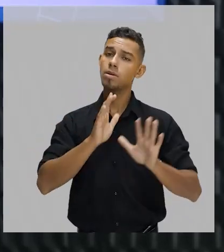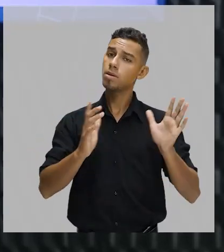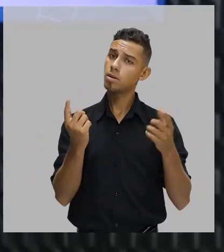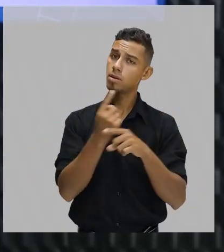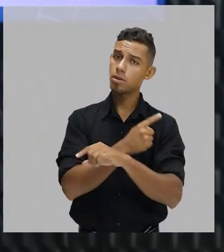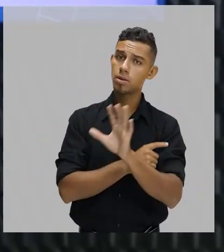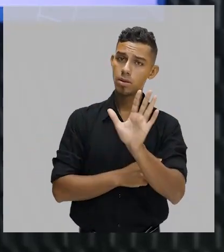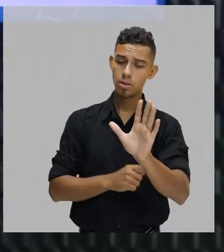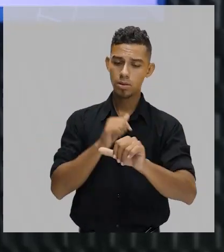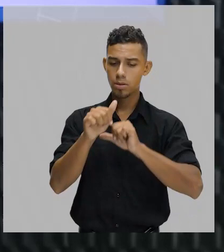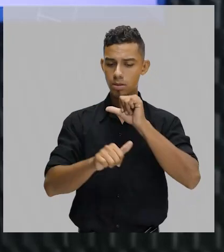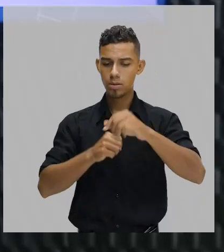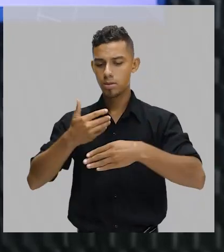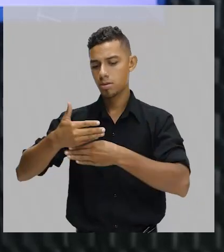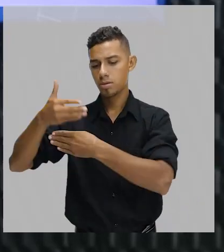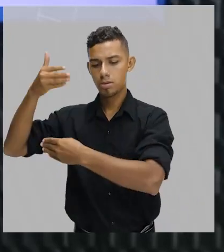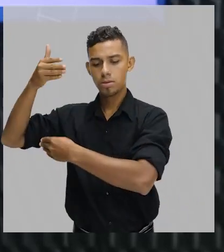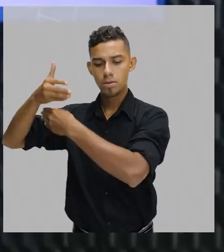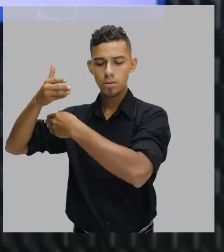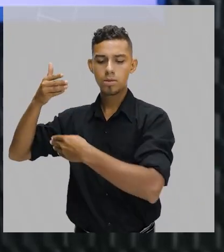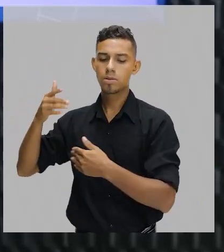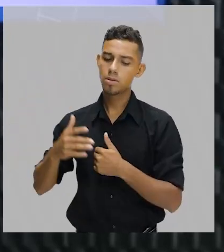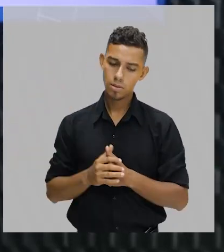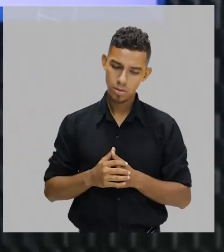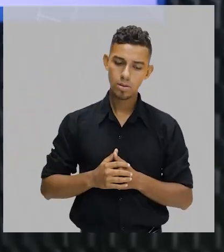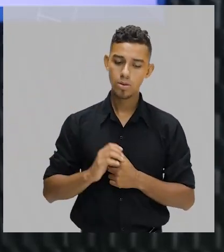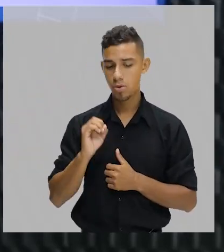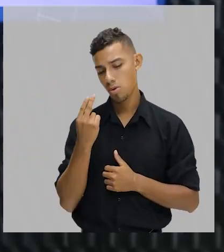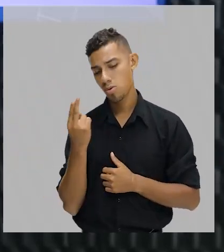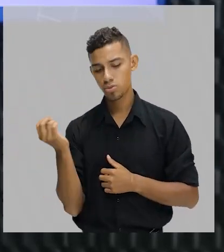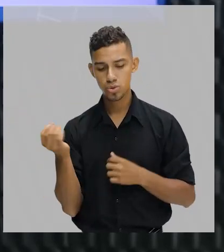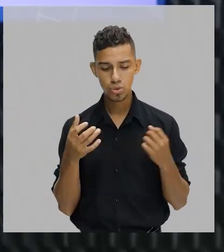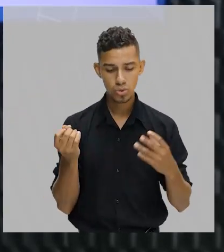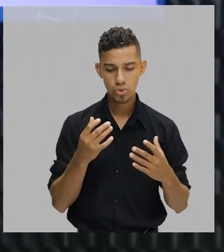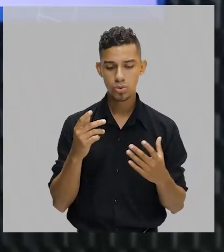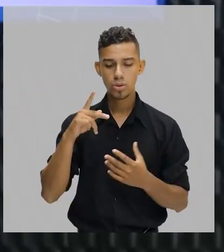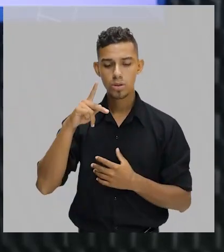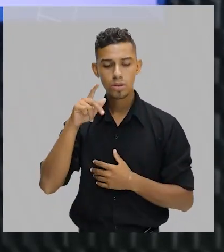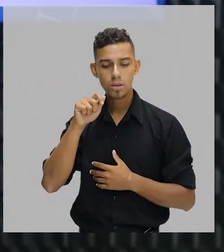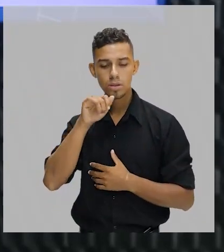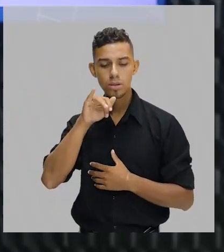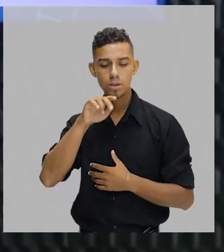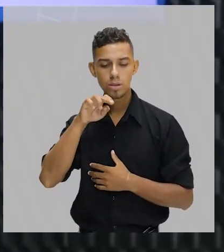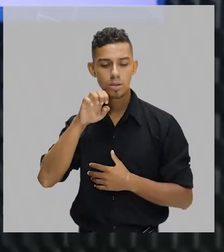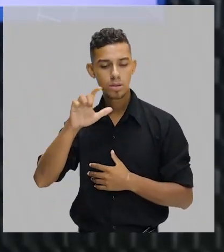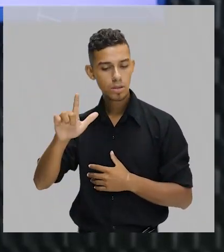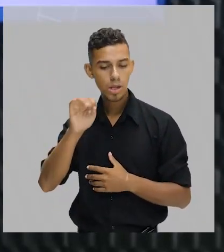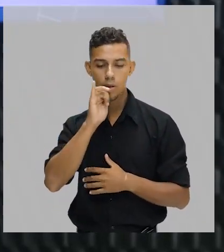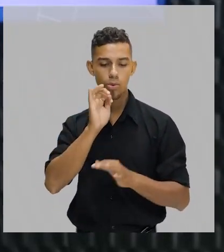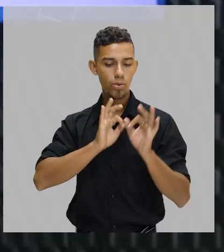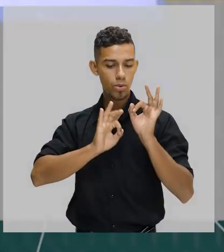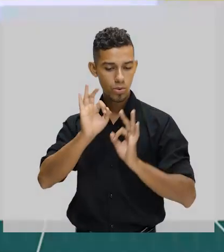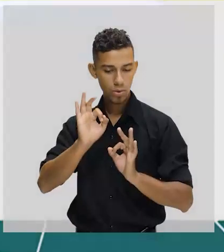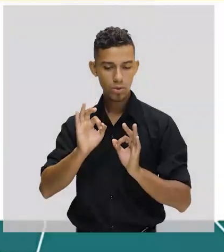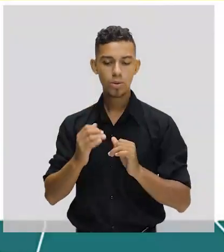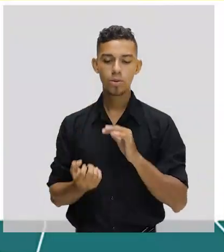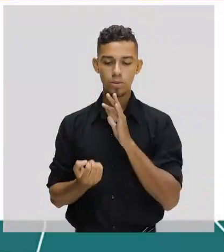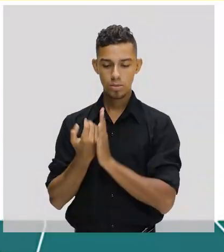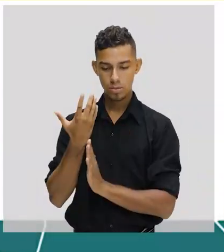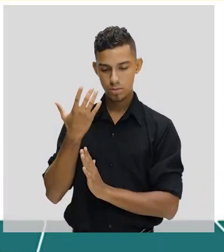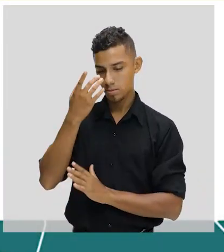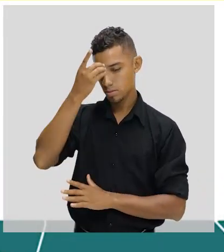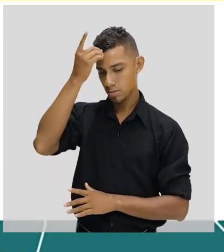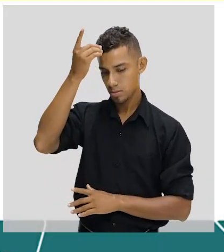vai transformar sua parede numa parede rupestre ou num novo painel de um artista em processo de criatividade.